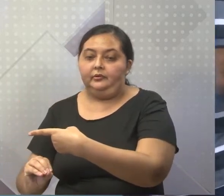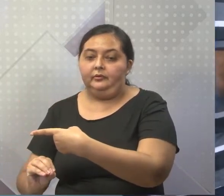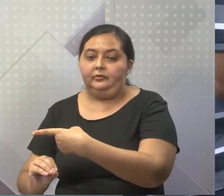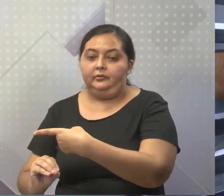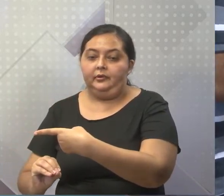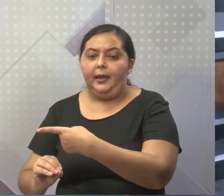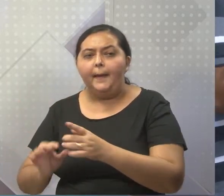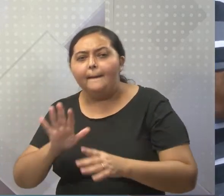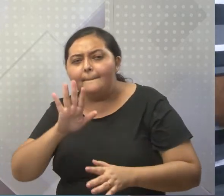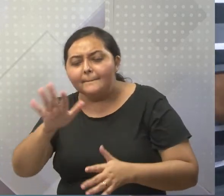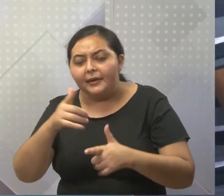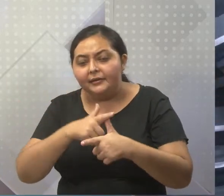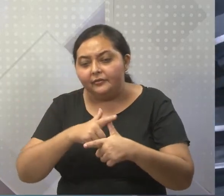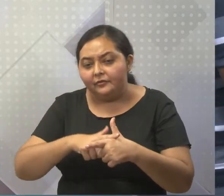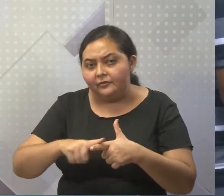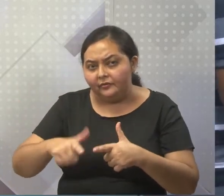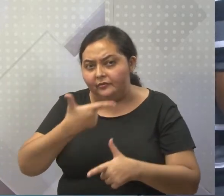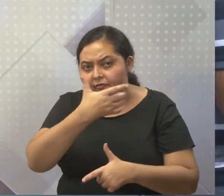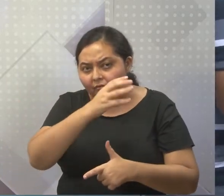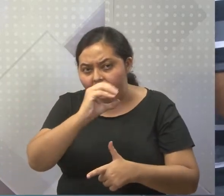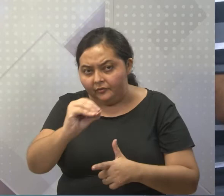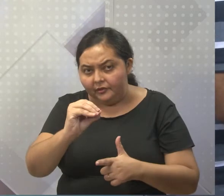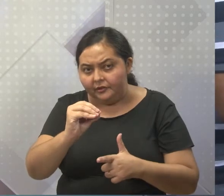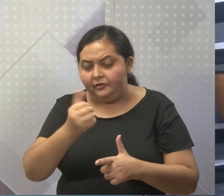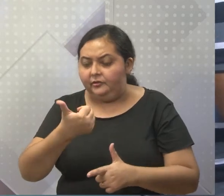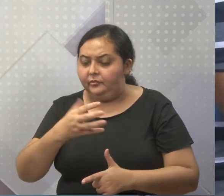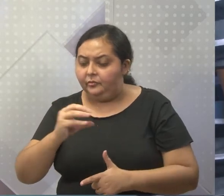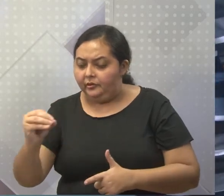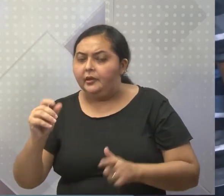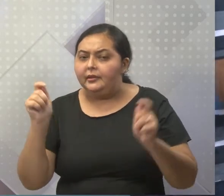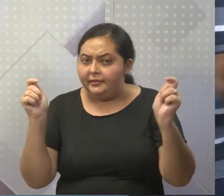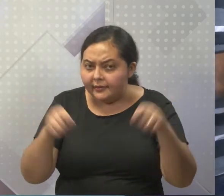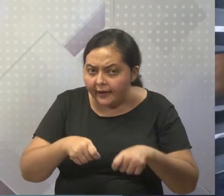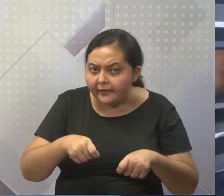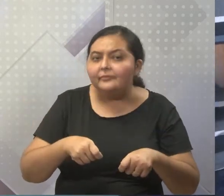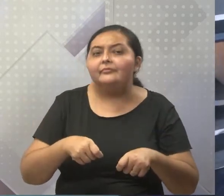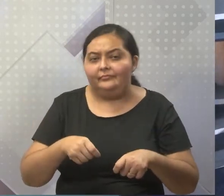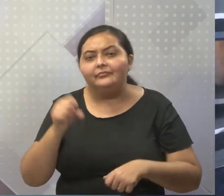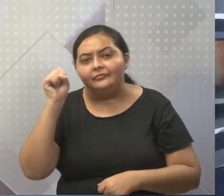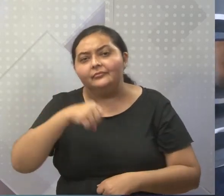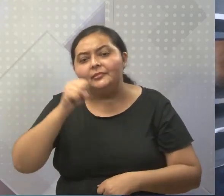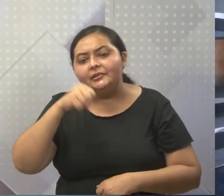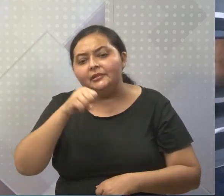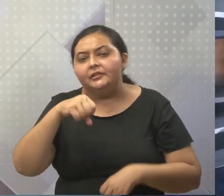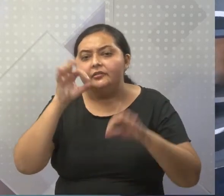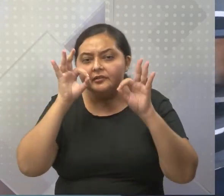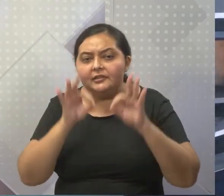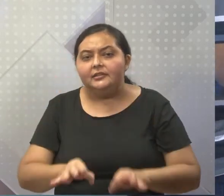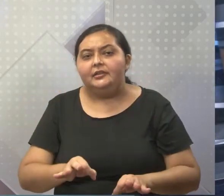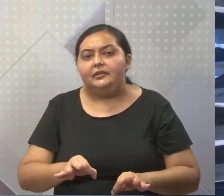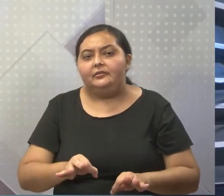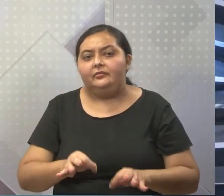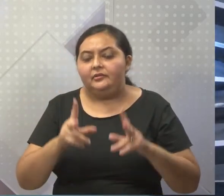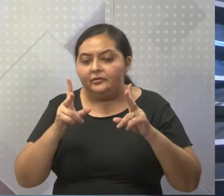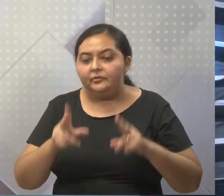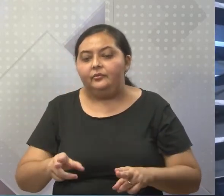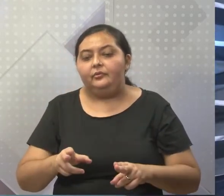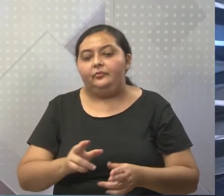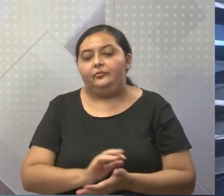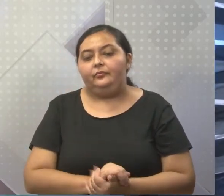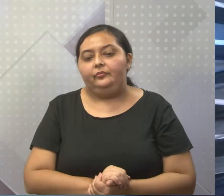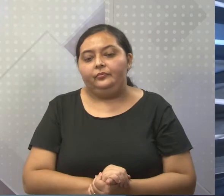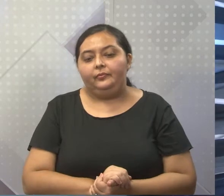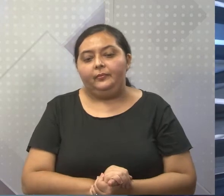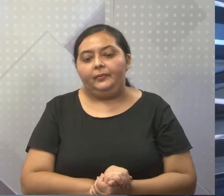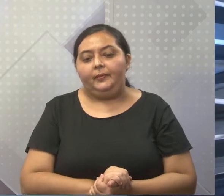fazer a divisão 20 por 100, eu posso fazer? Pode fazer sim e vai dar certinho do mesmo jeito, tá bom?